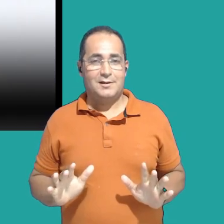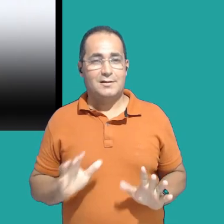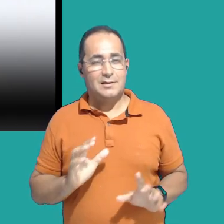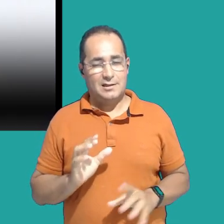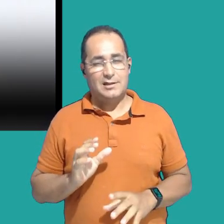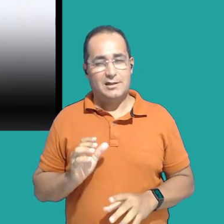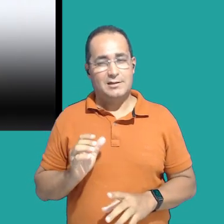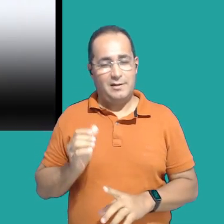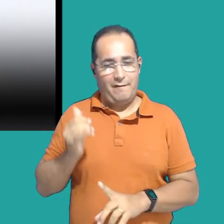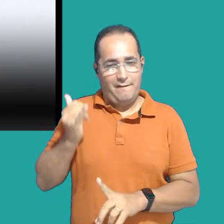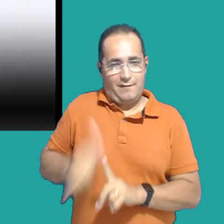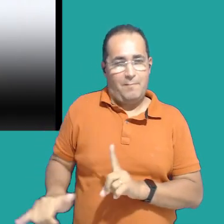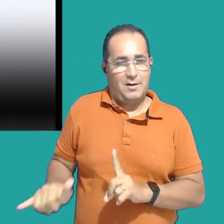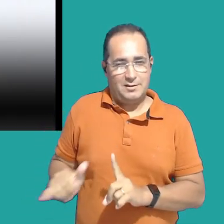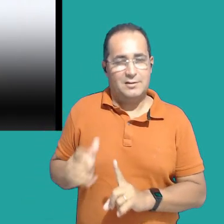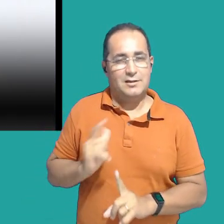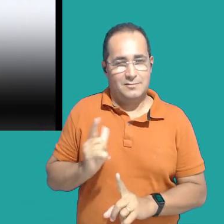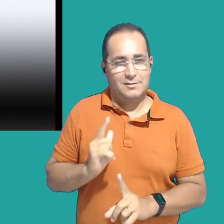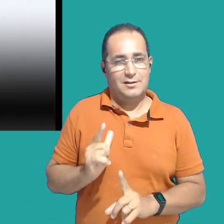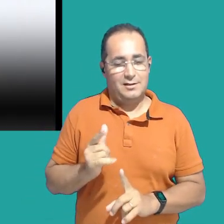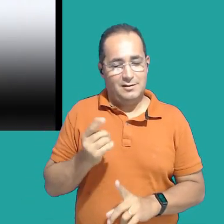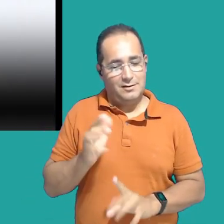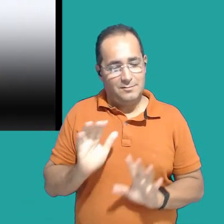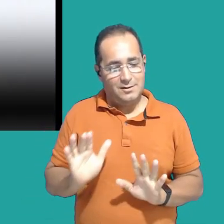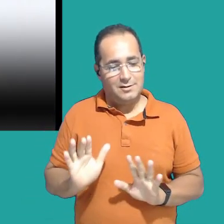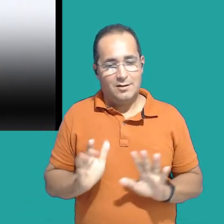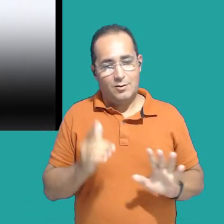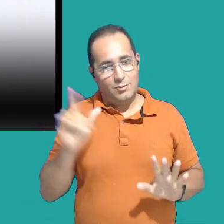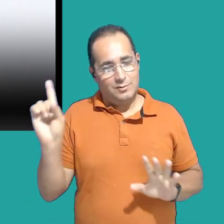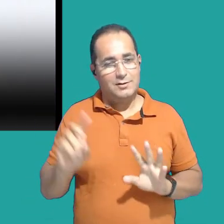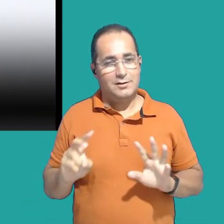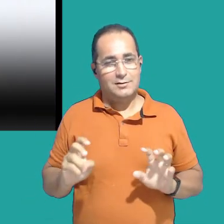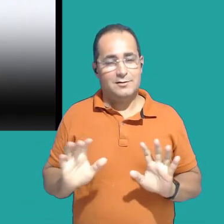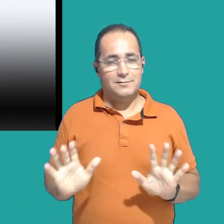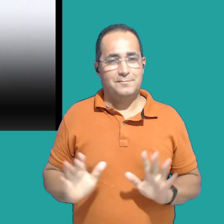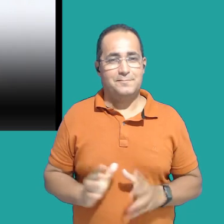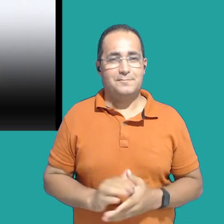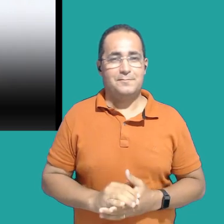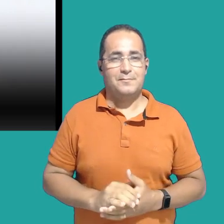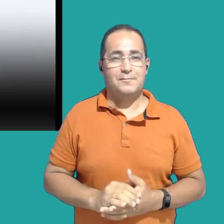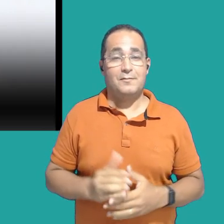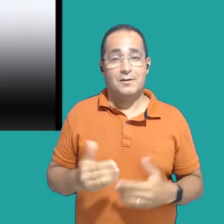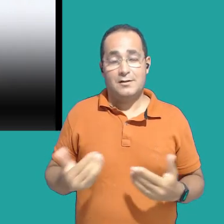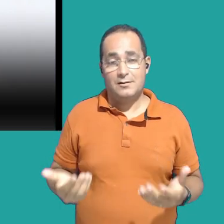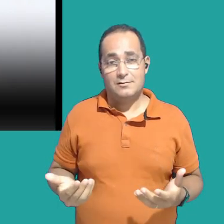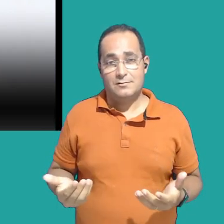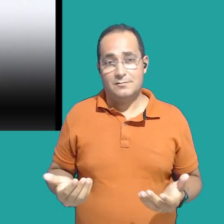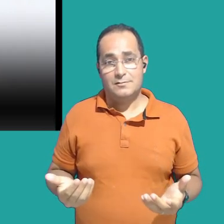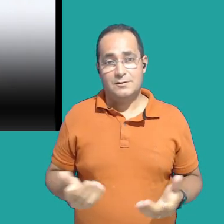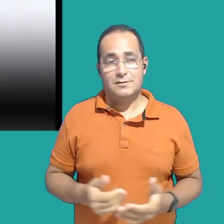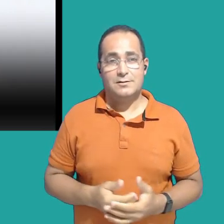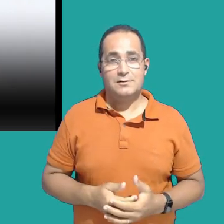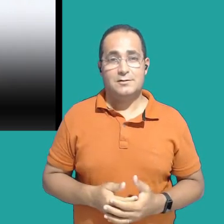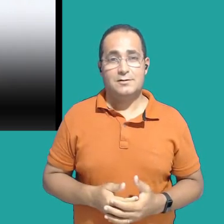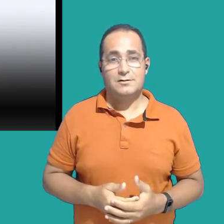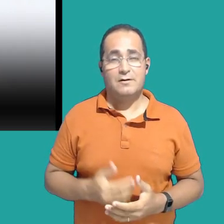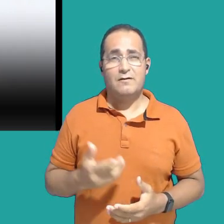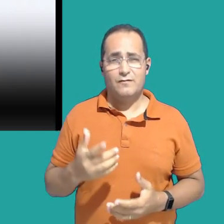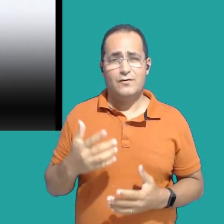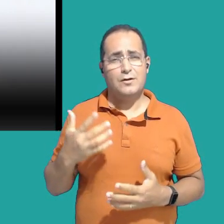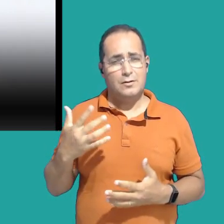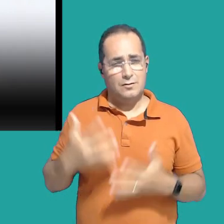tem um pouquinho de capacitismo aí também, mas já é outra É, questão. exatamente. Então,